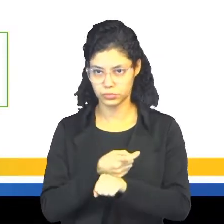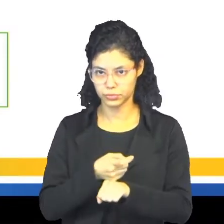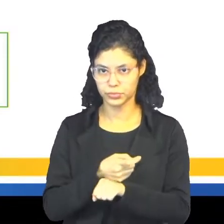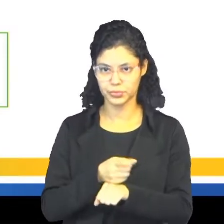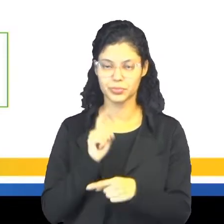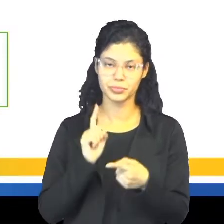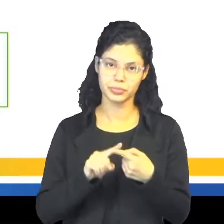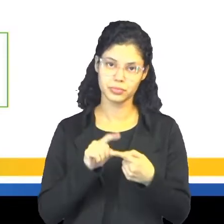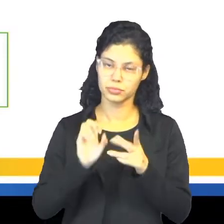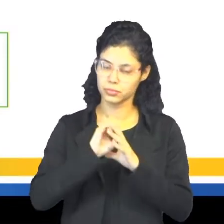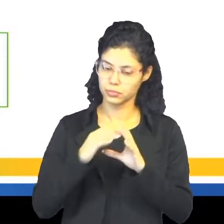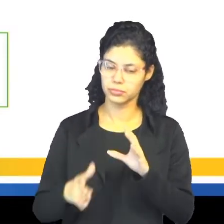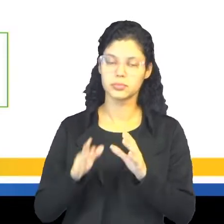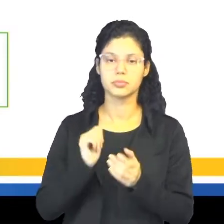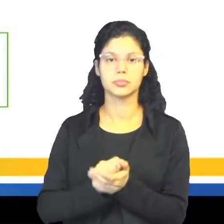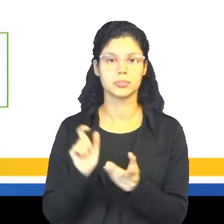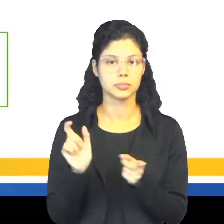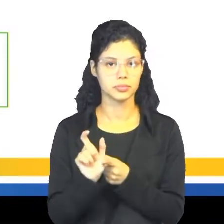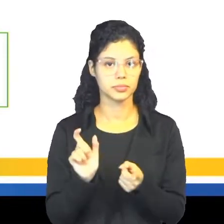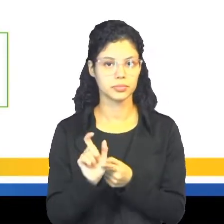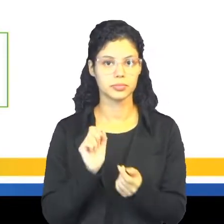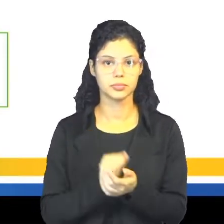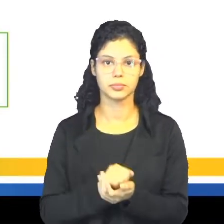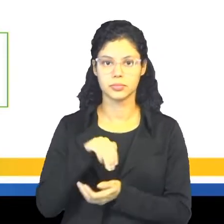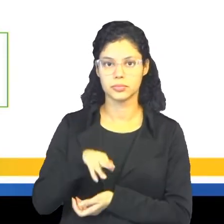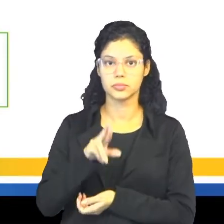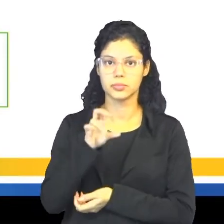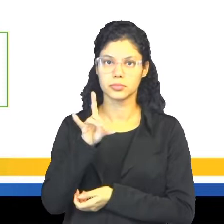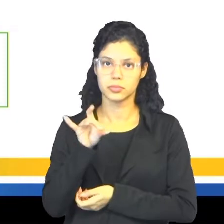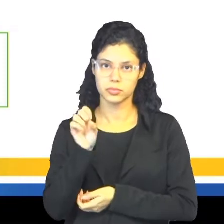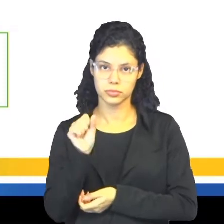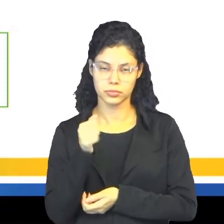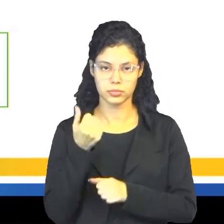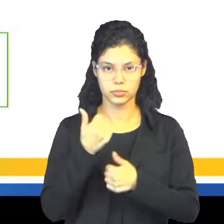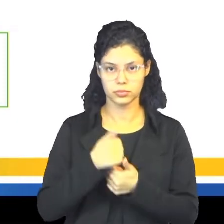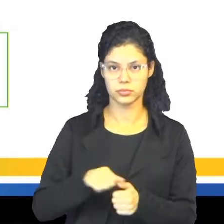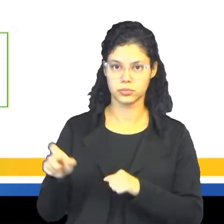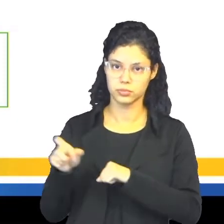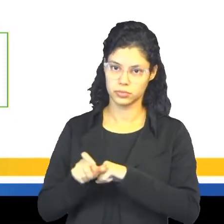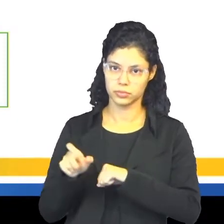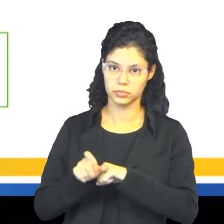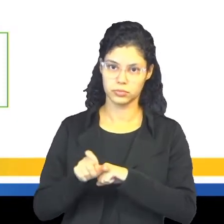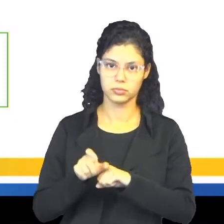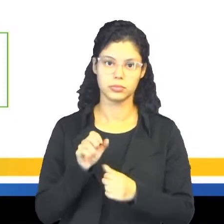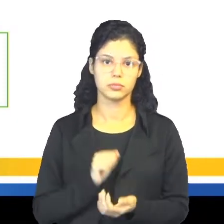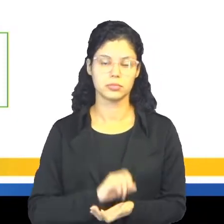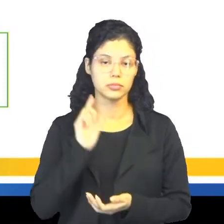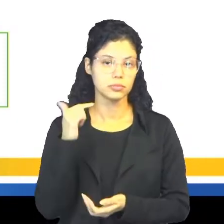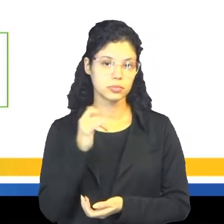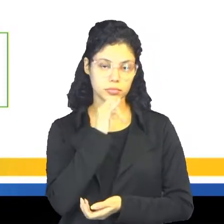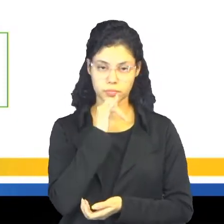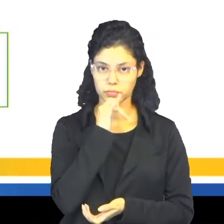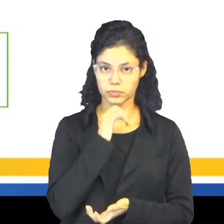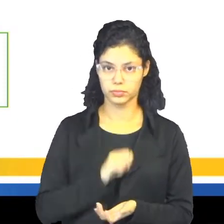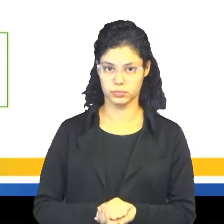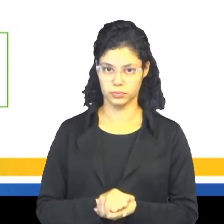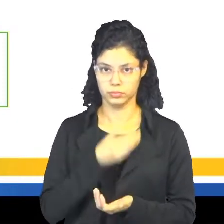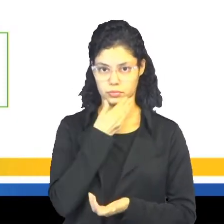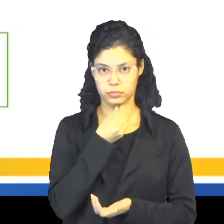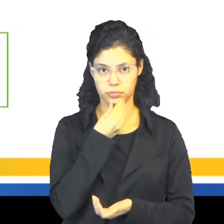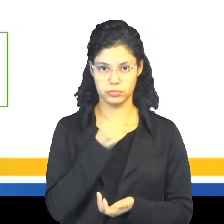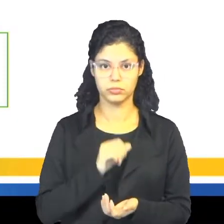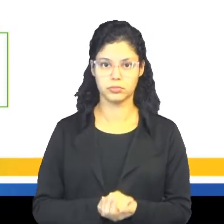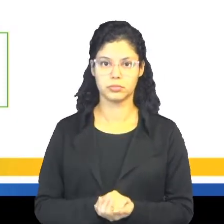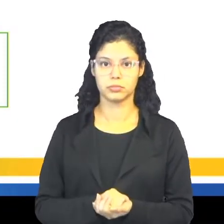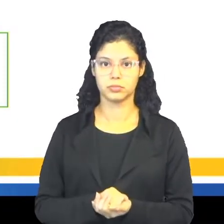adjetivo porque ele tá caracterizando a palavra Marcos no caso aí que é o substantivo tá bom no outro exemplo que nós vimos aí o homem